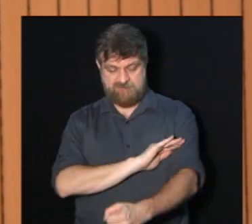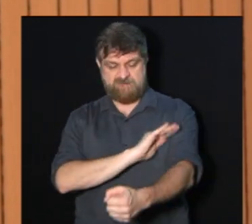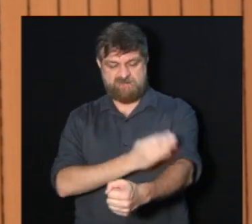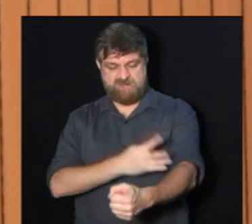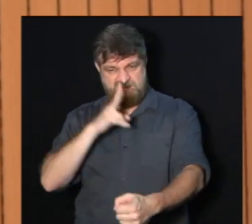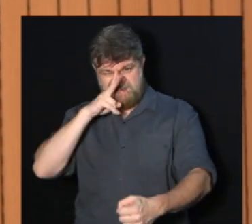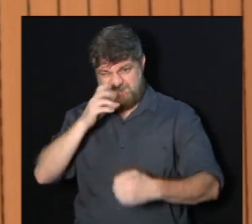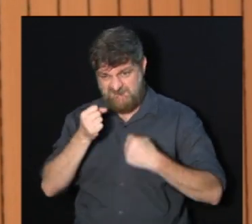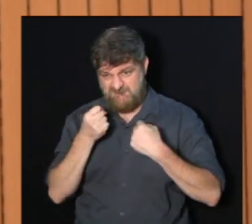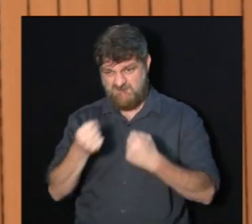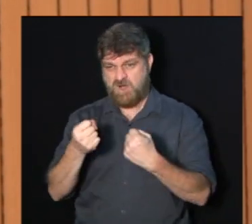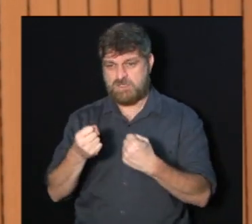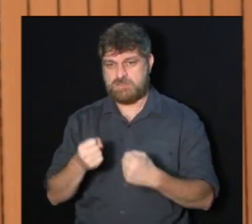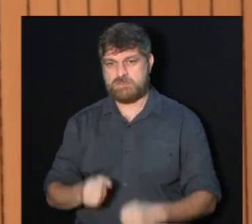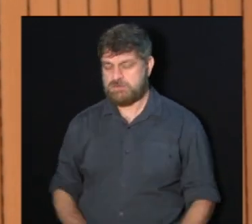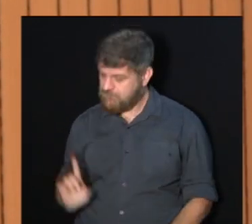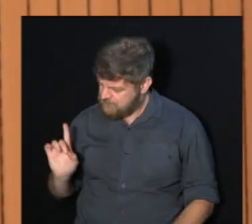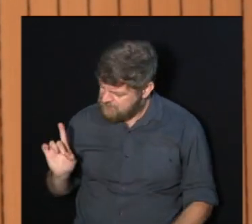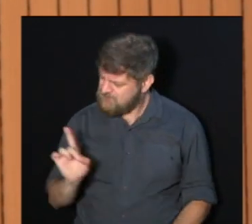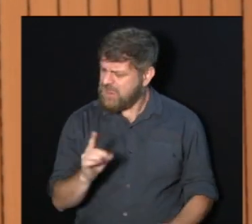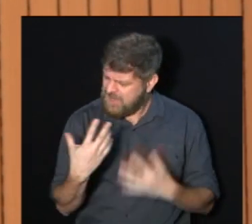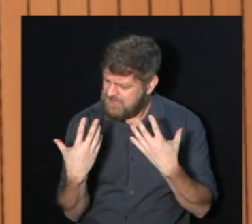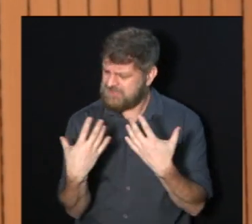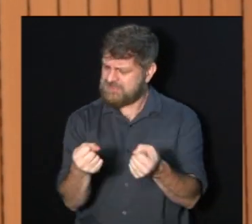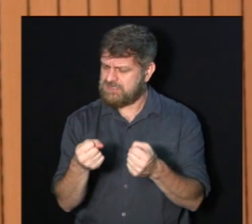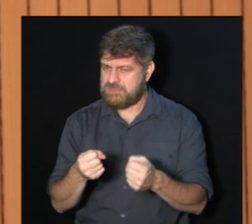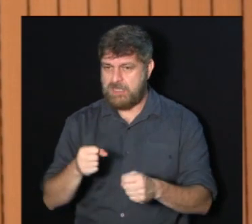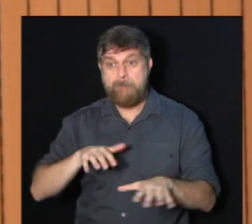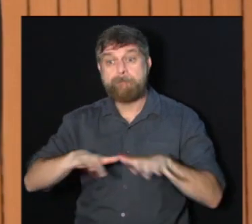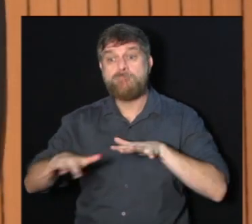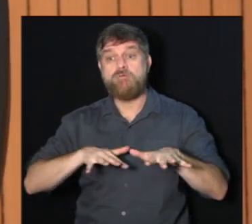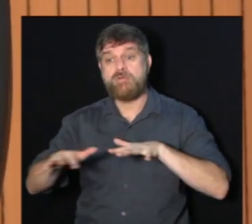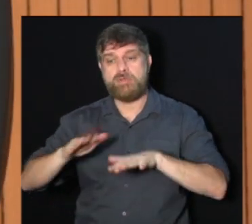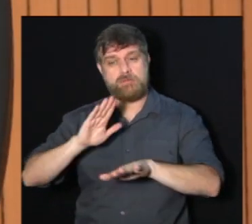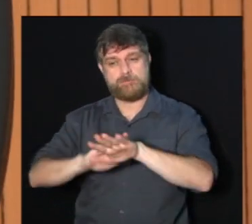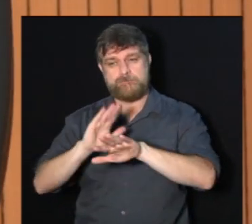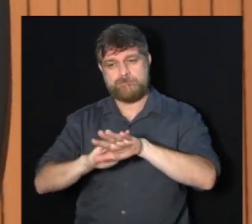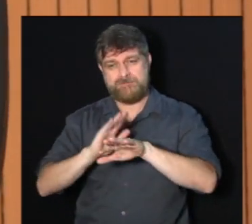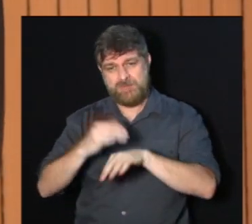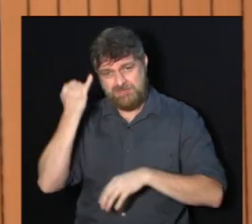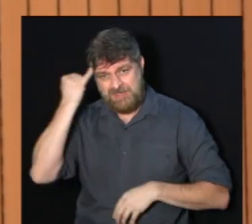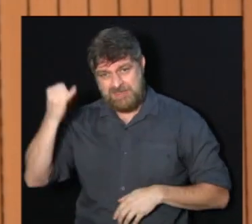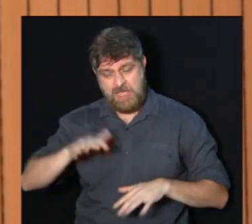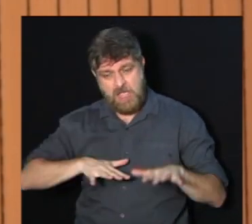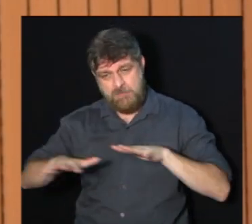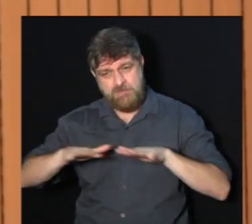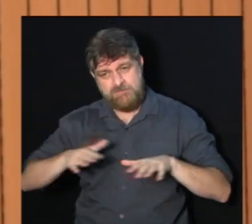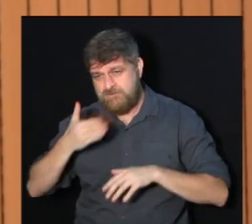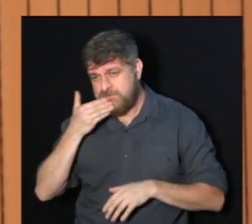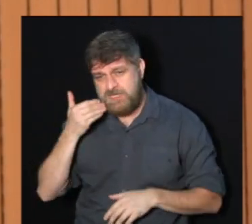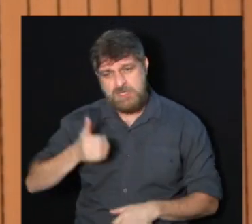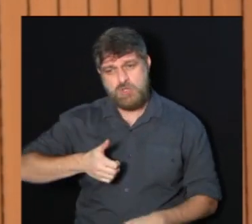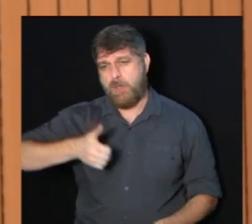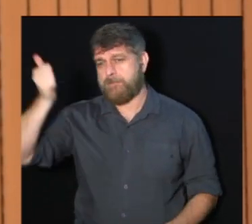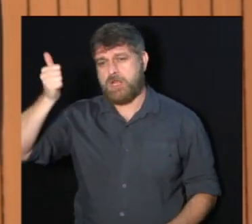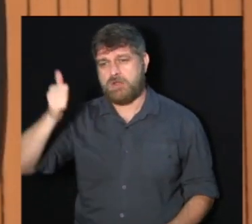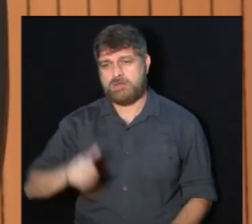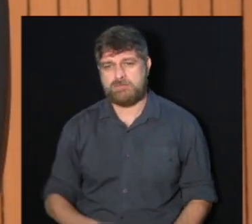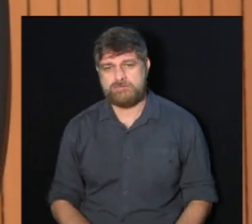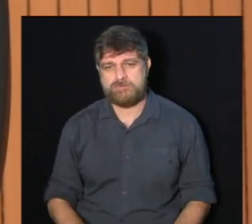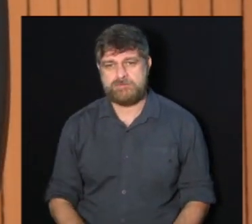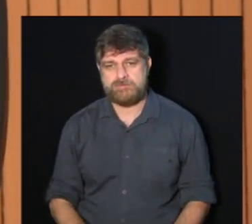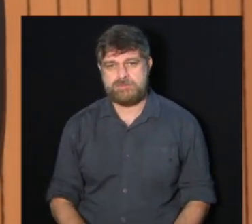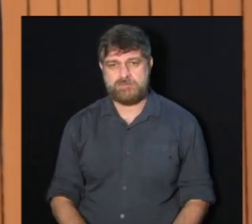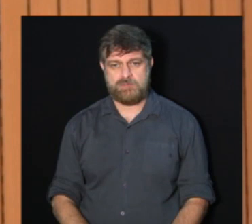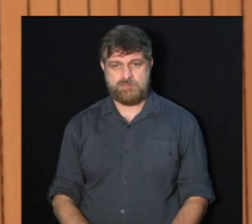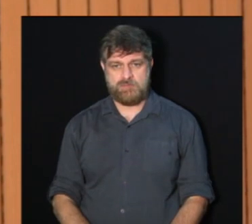você acredita na técnica, vá em frente, faça, se movimente. A ideia é, quanto mais movimento, melhor é. Tá? Tanto